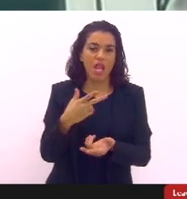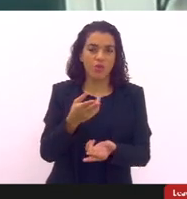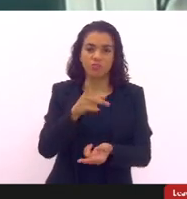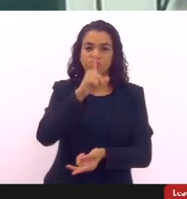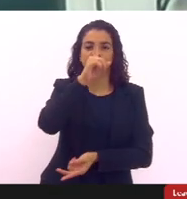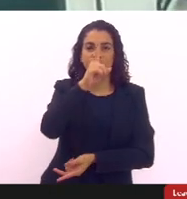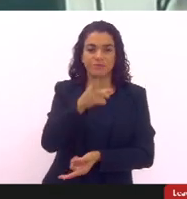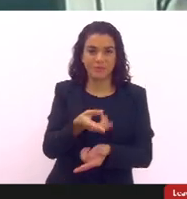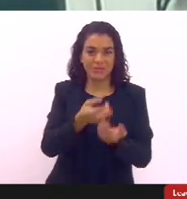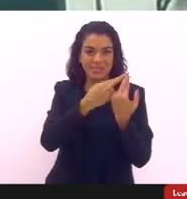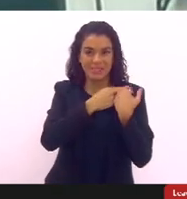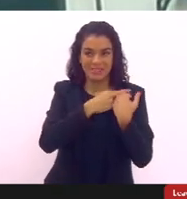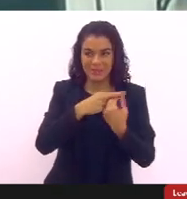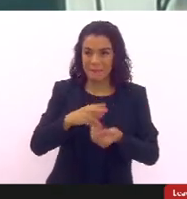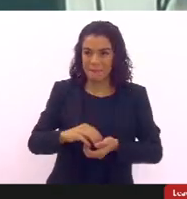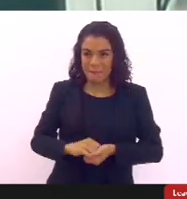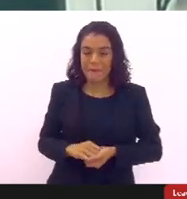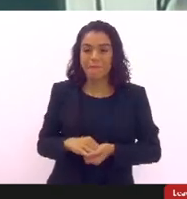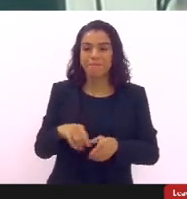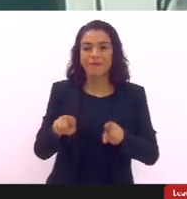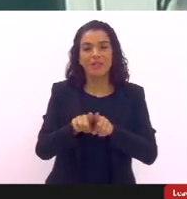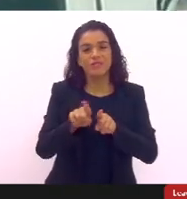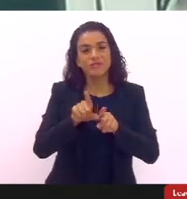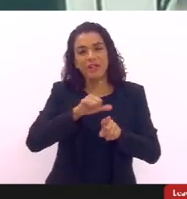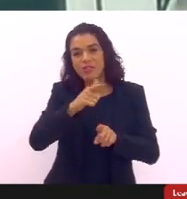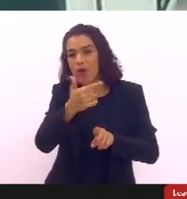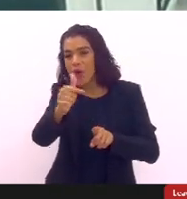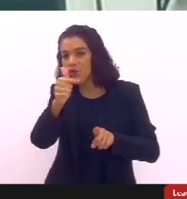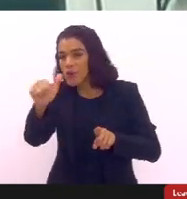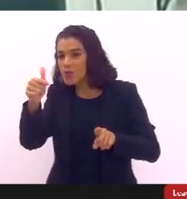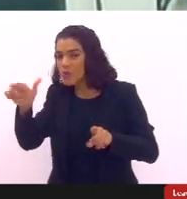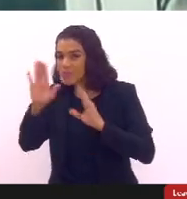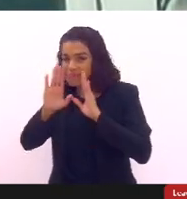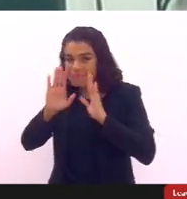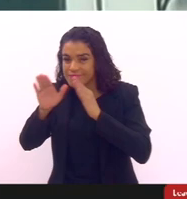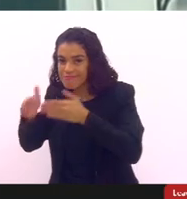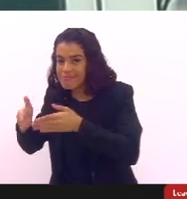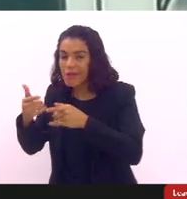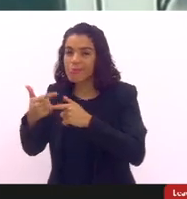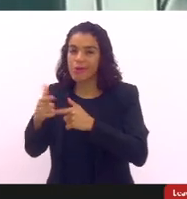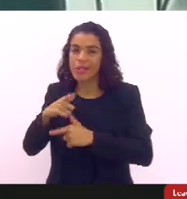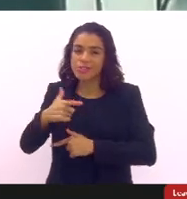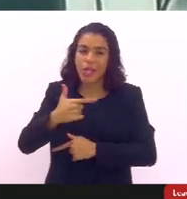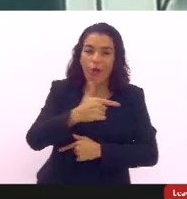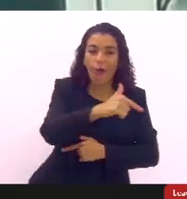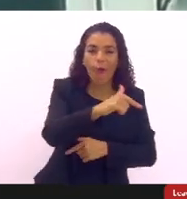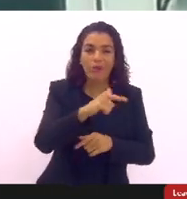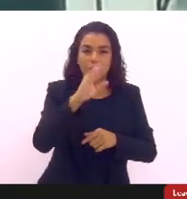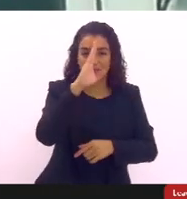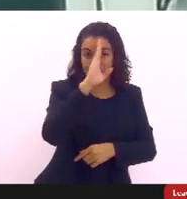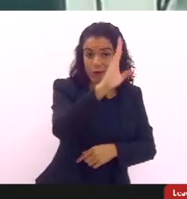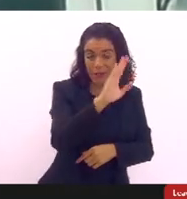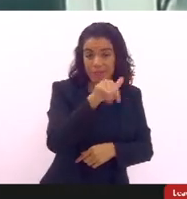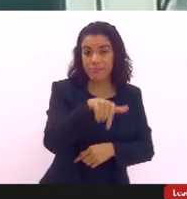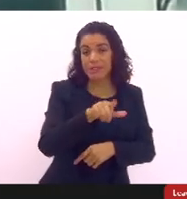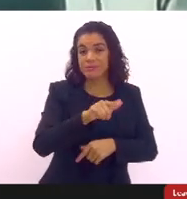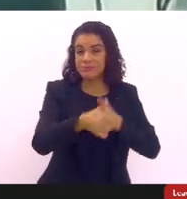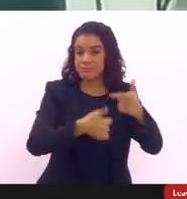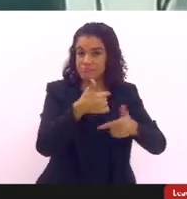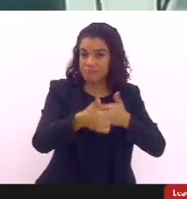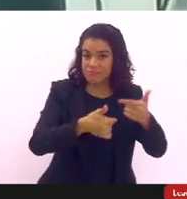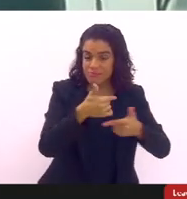responsabilidade, embora ele tivesse outro foco no trabalho, porque ele tinha algumas outras prioridades, mas esse trabalho